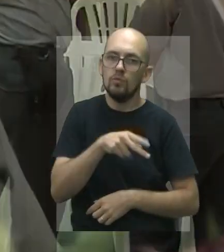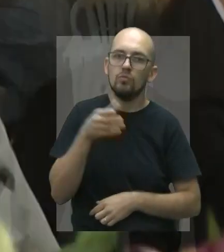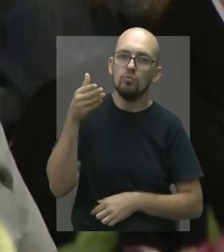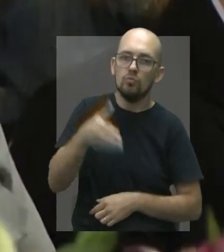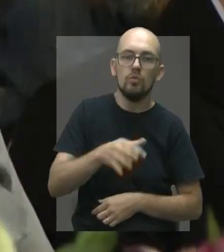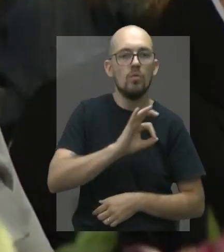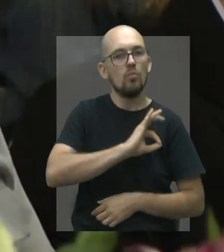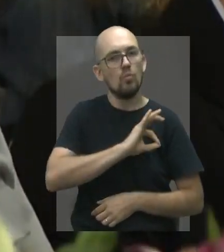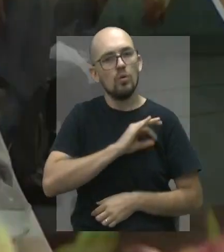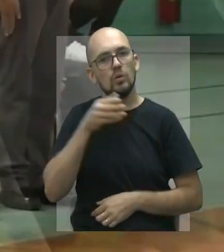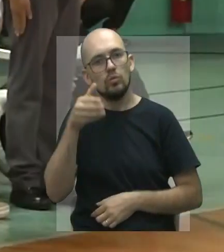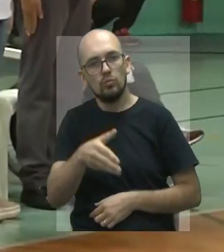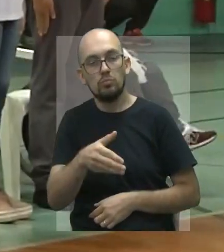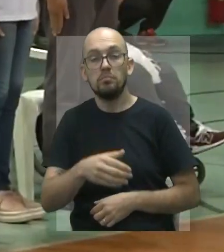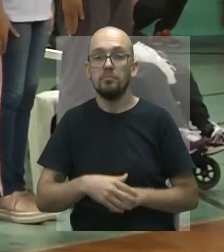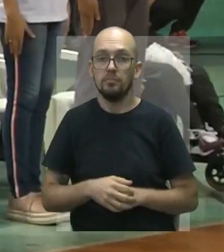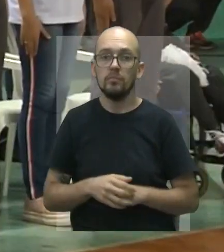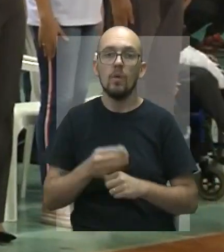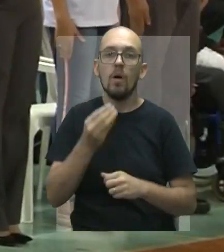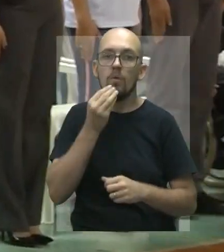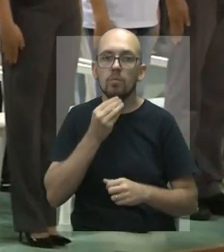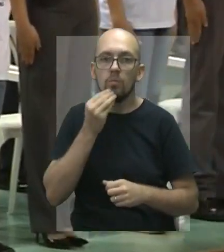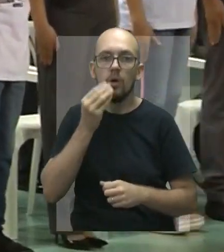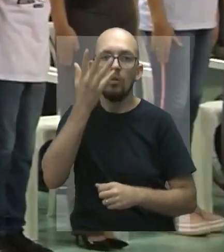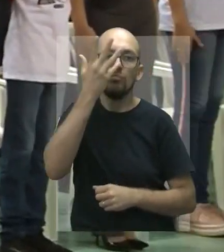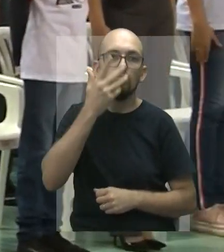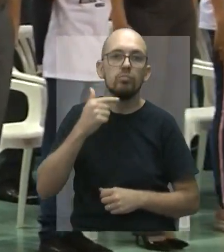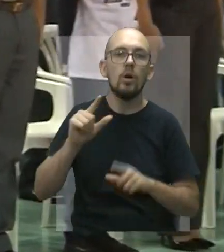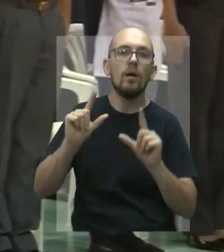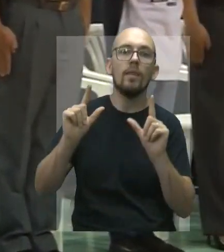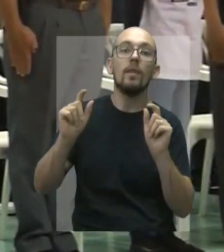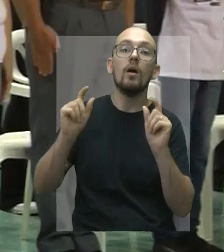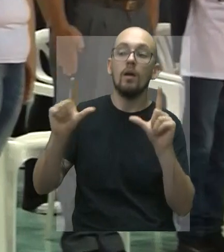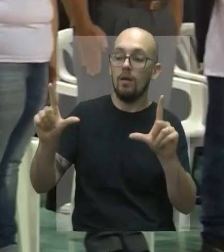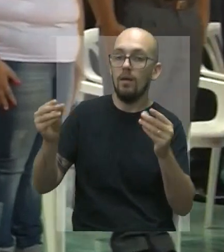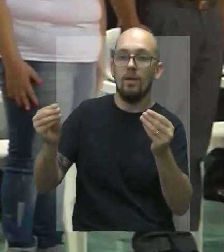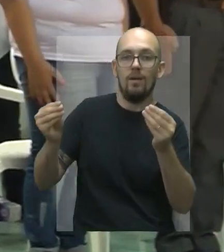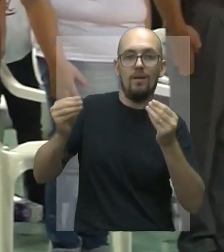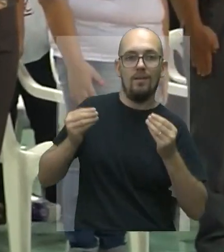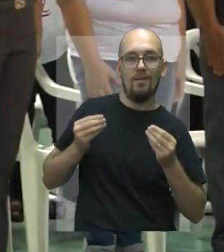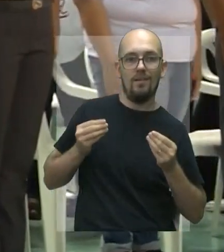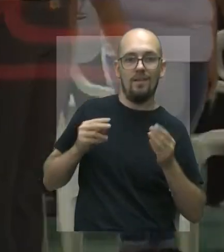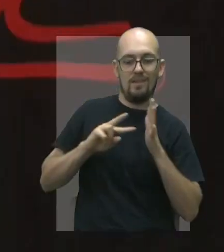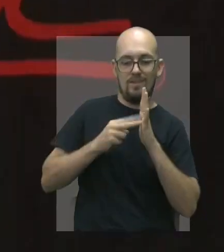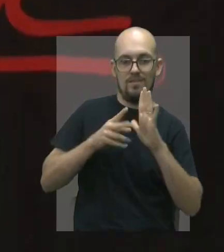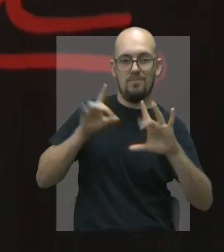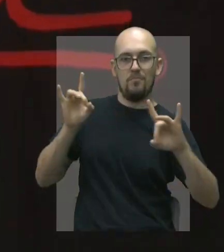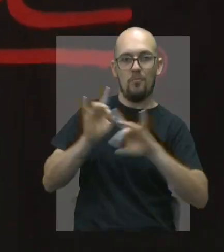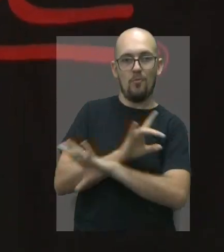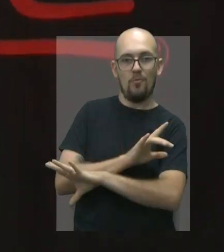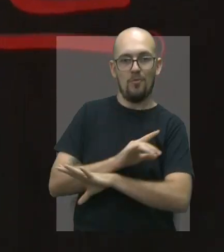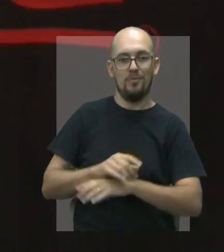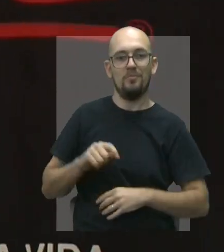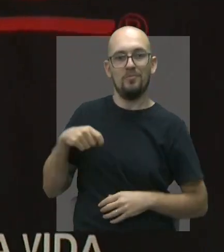policiais e autoridades, oportunidade que a criança recebe o seu certificado de conclusão do Proerd. No